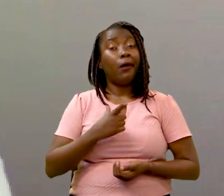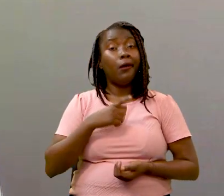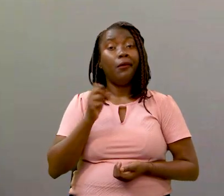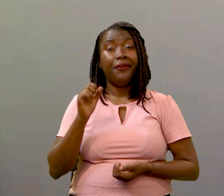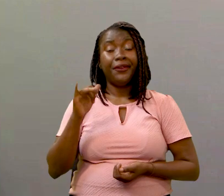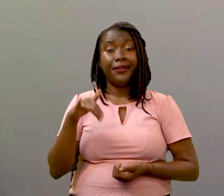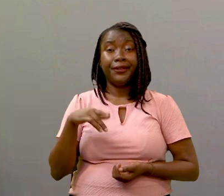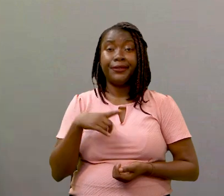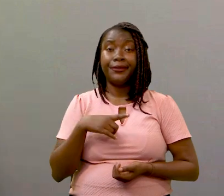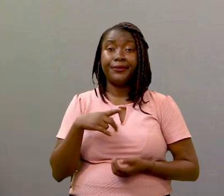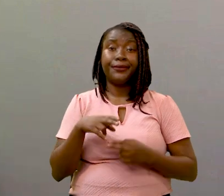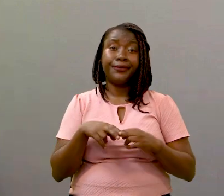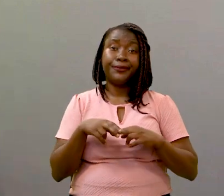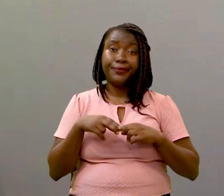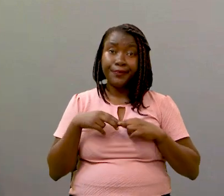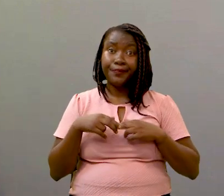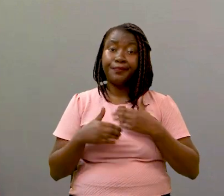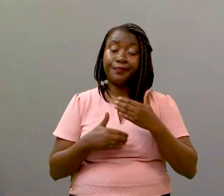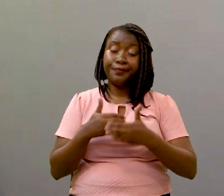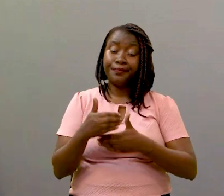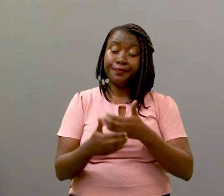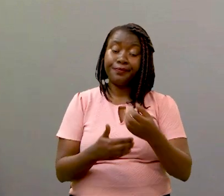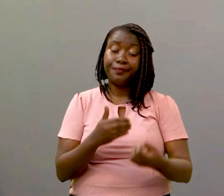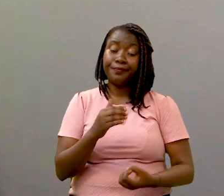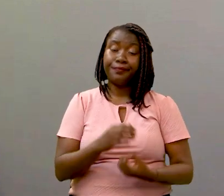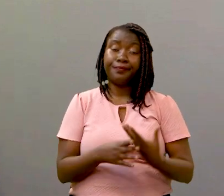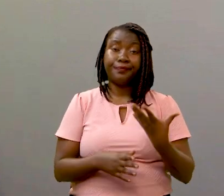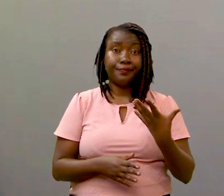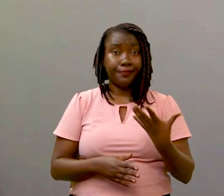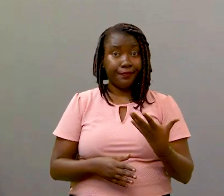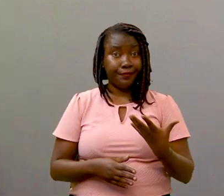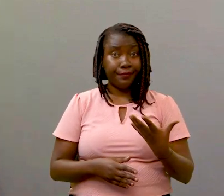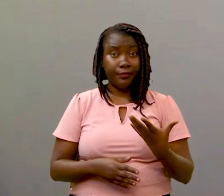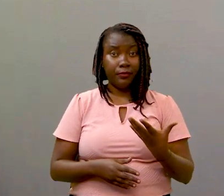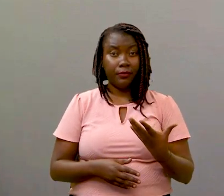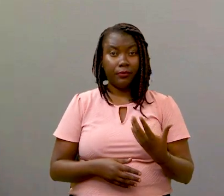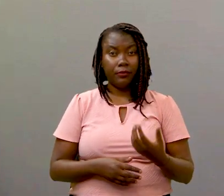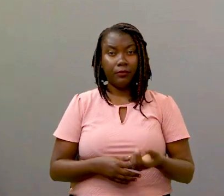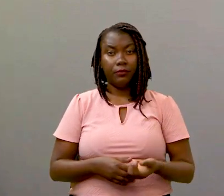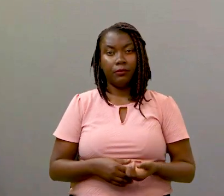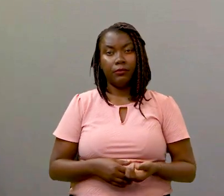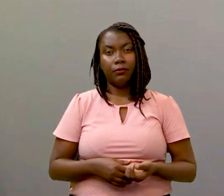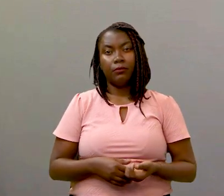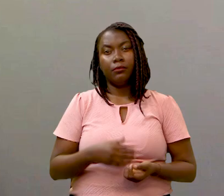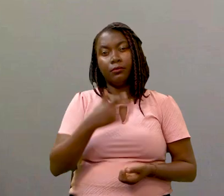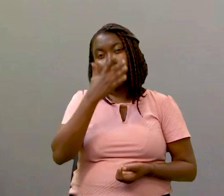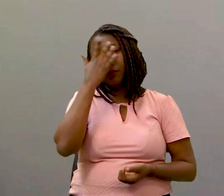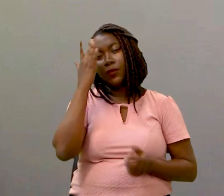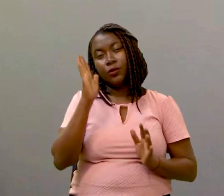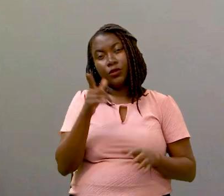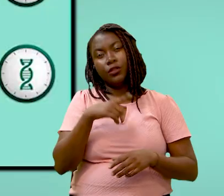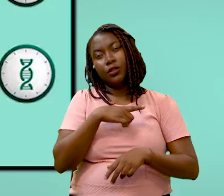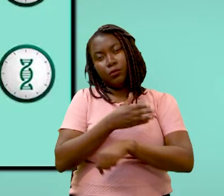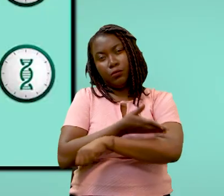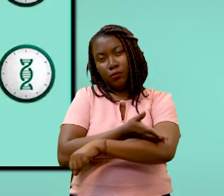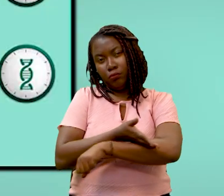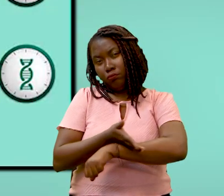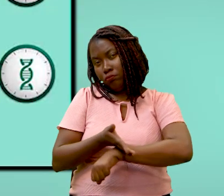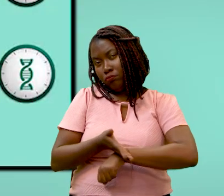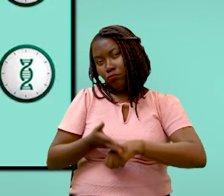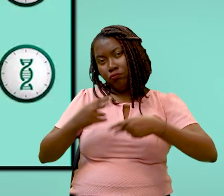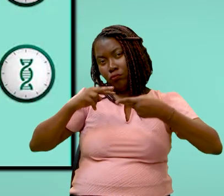Tem sim, viu? Tem causas desencadeantes, né? Provavelmente a pessoa já tem alguma